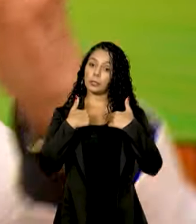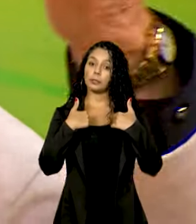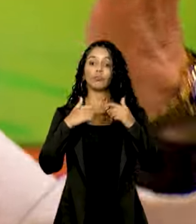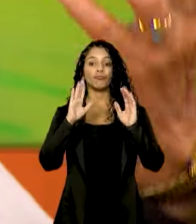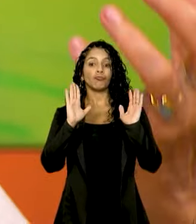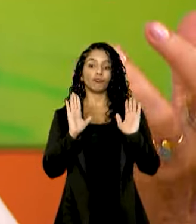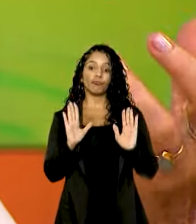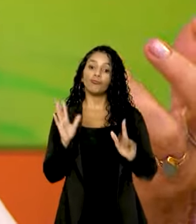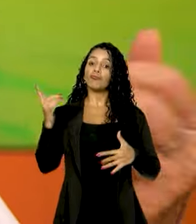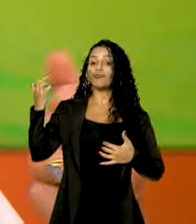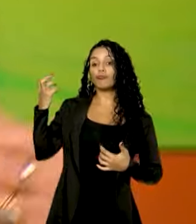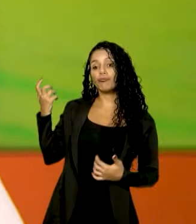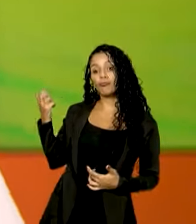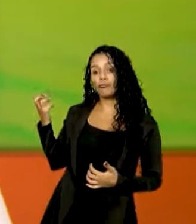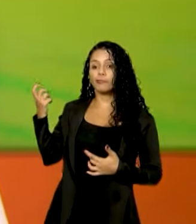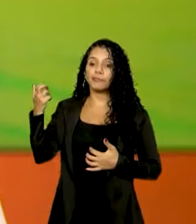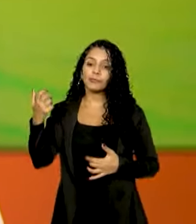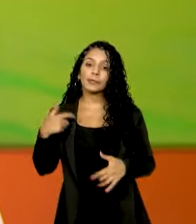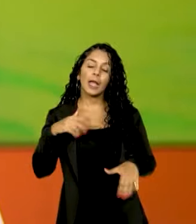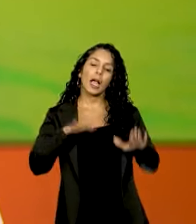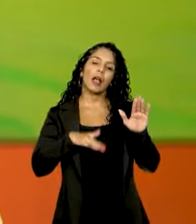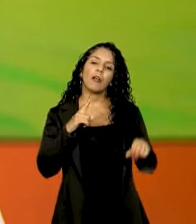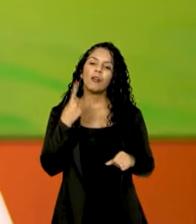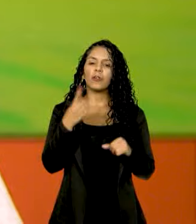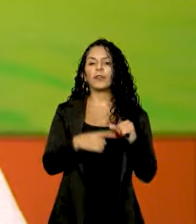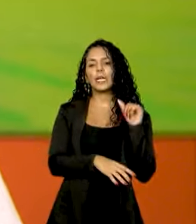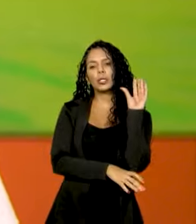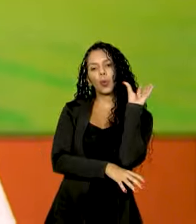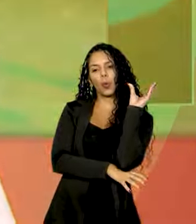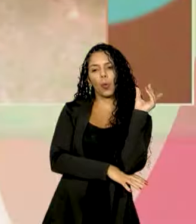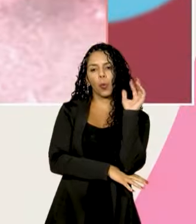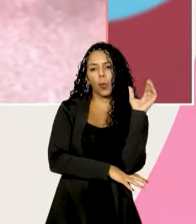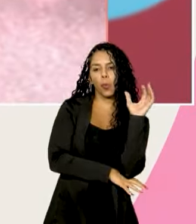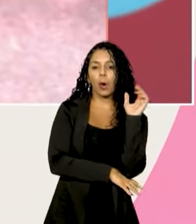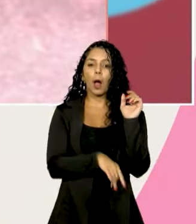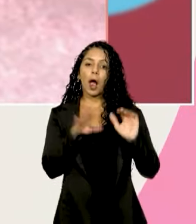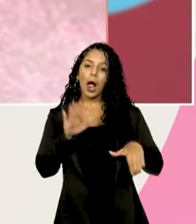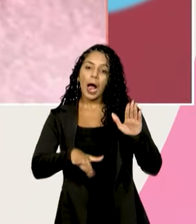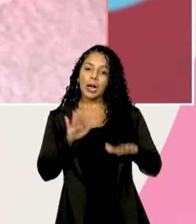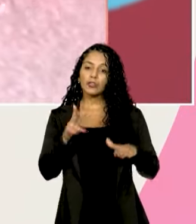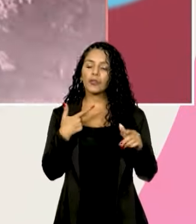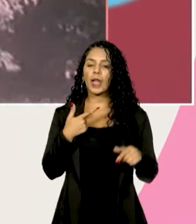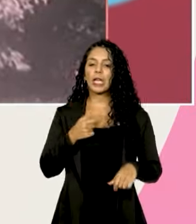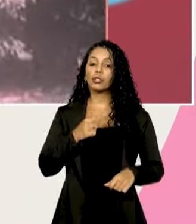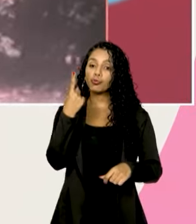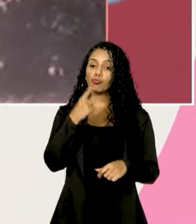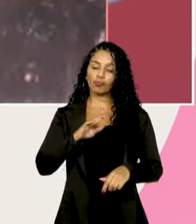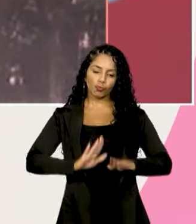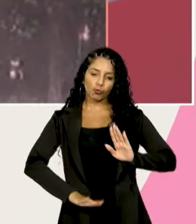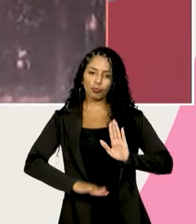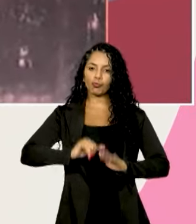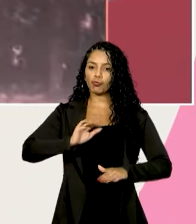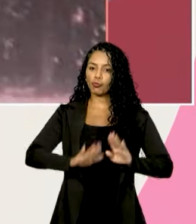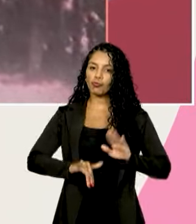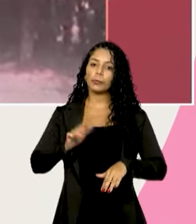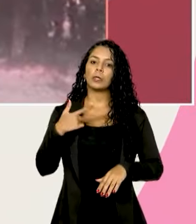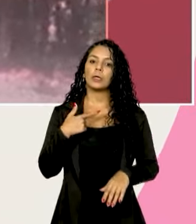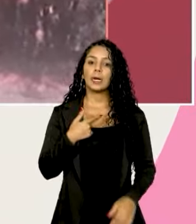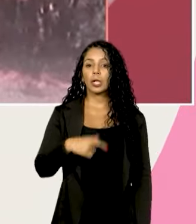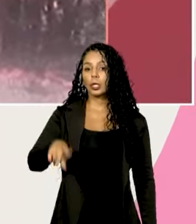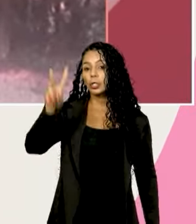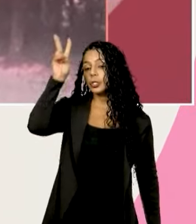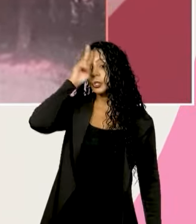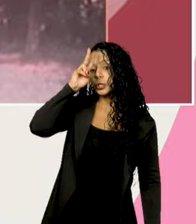ali, um violão, às vezes um boneco na mão, às vezes um instrumento de percussão. Legal. Lá ia eu,